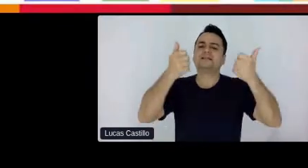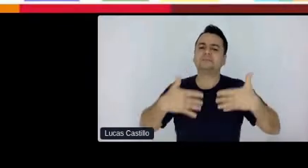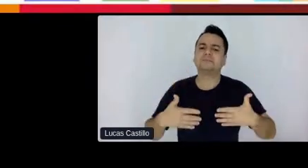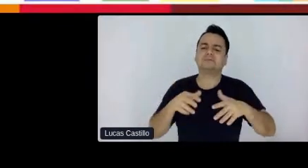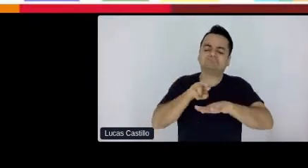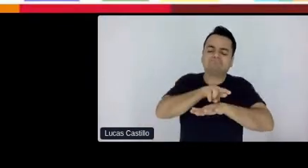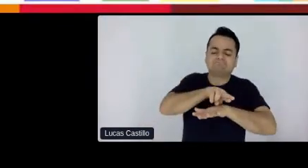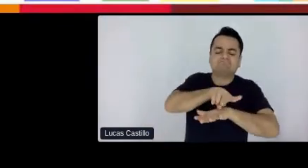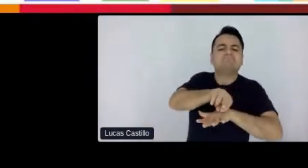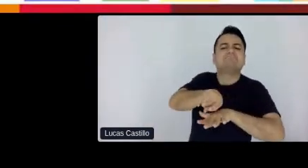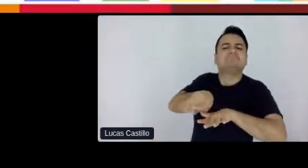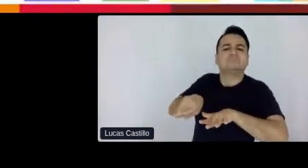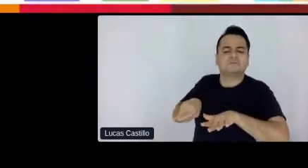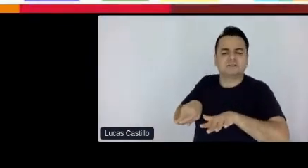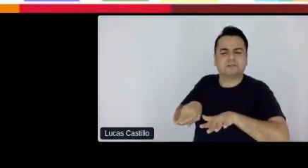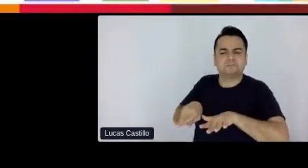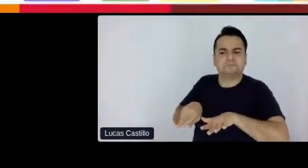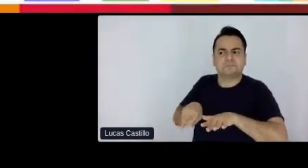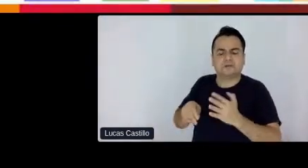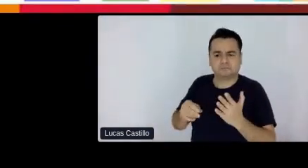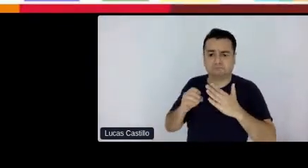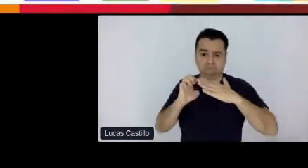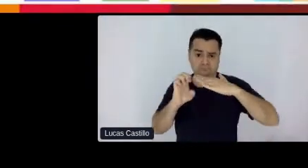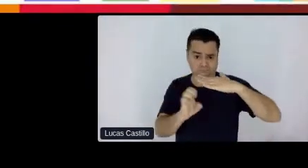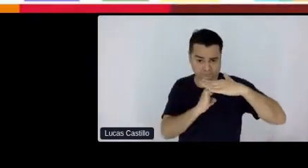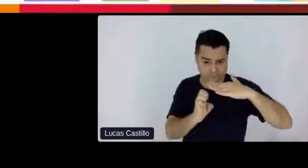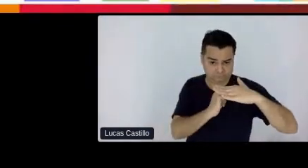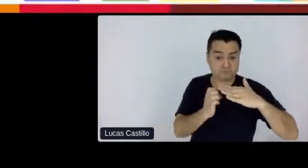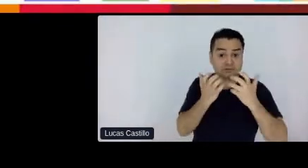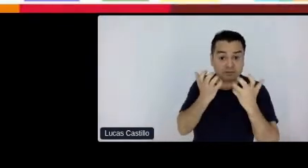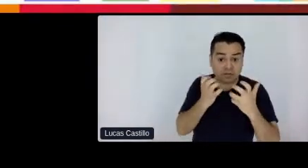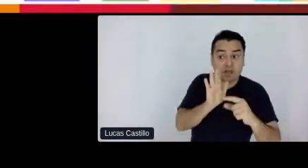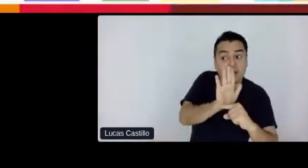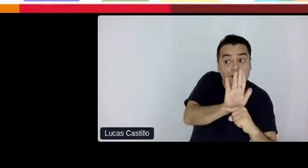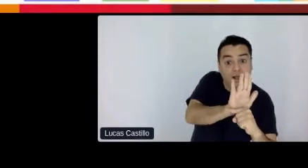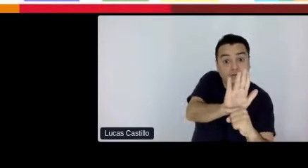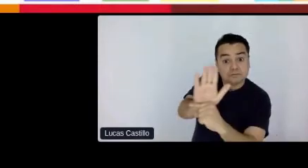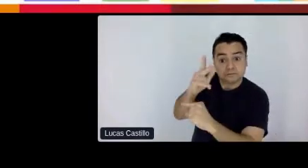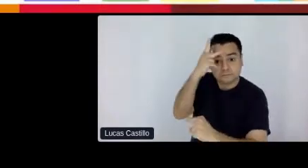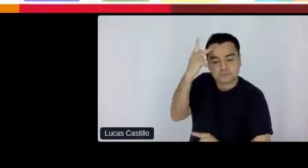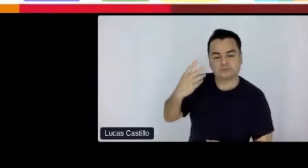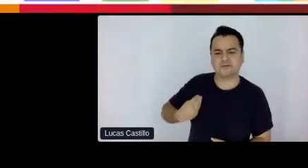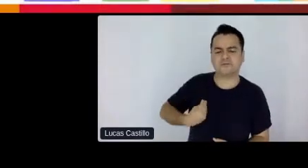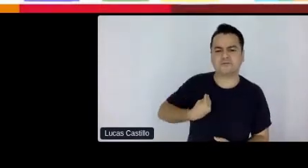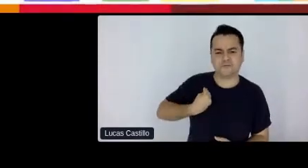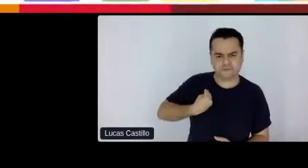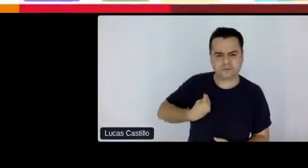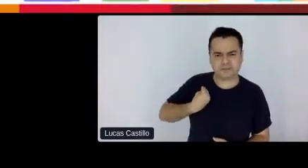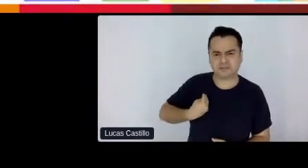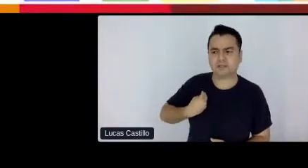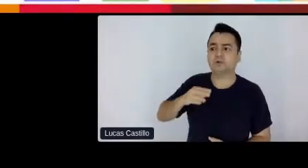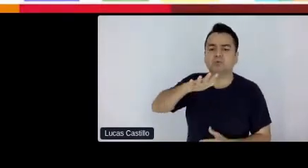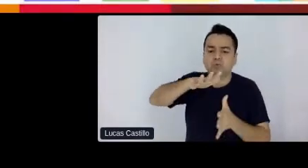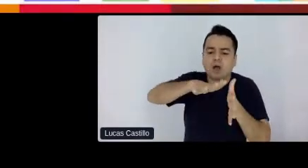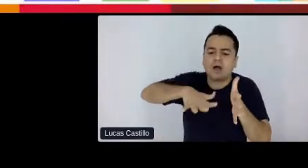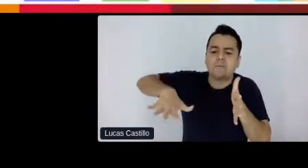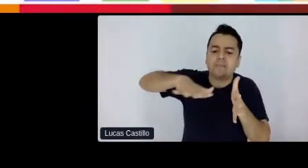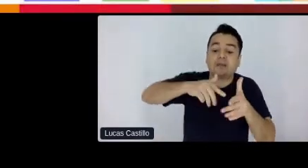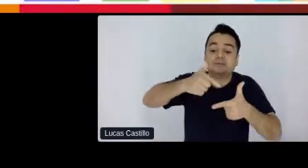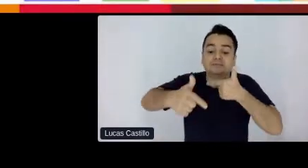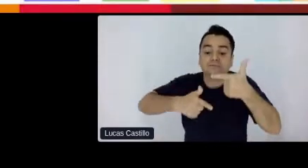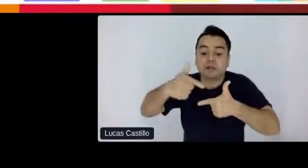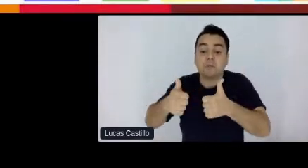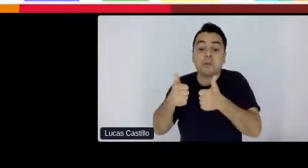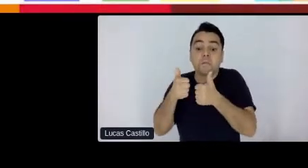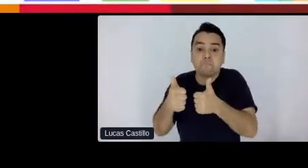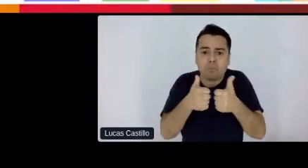diversidade. Toda empresa que está disposta a ter um impacto positivo na vida das pessoas e oferecer um bom ambiente de trabalho, ela precisa estar conectada